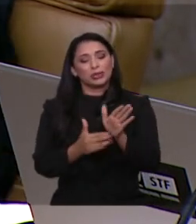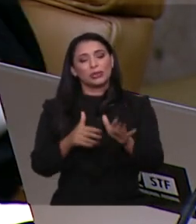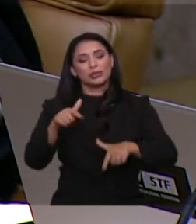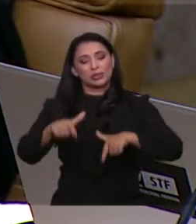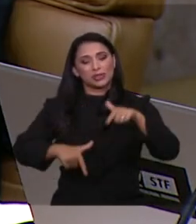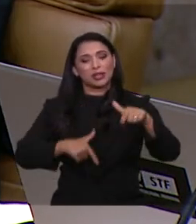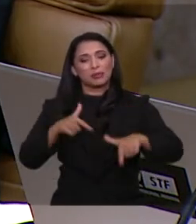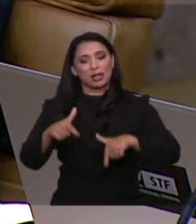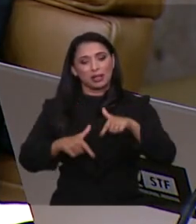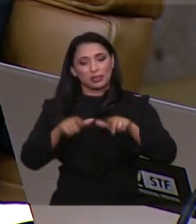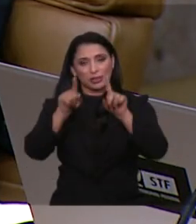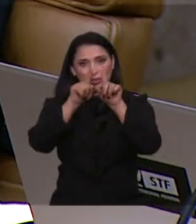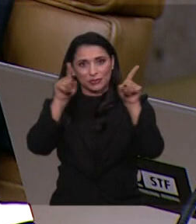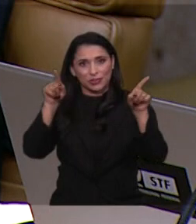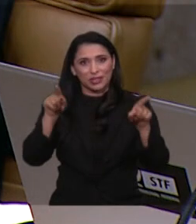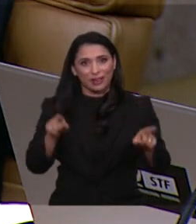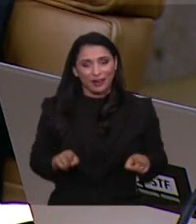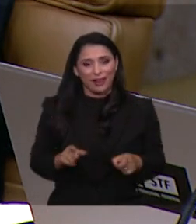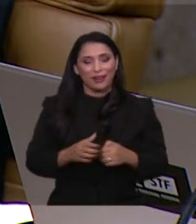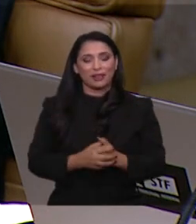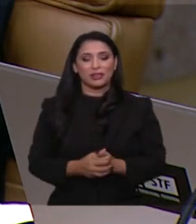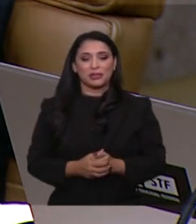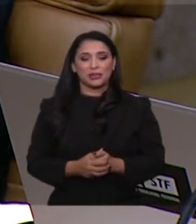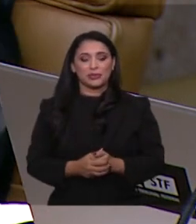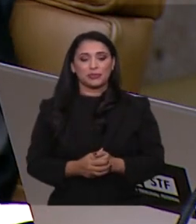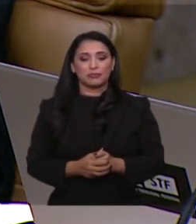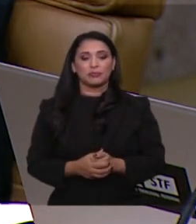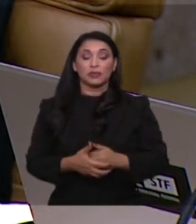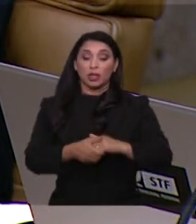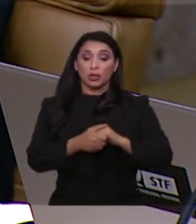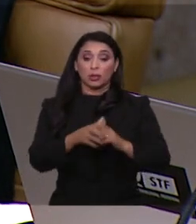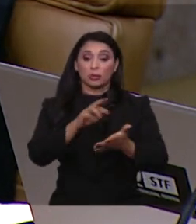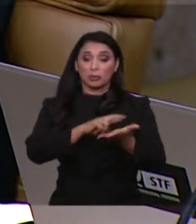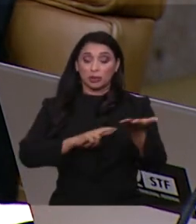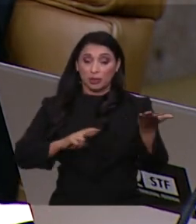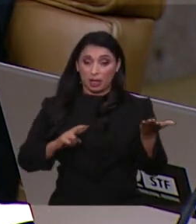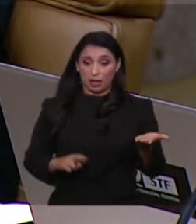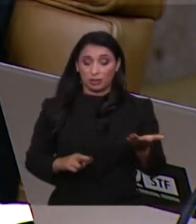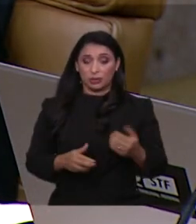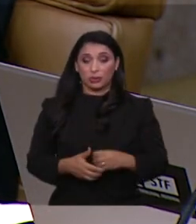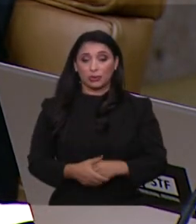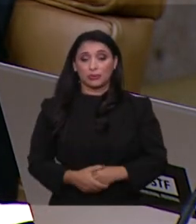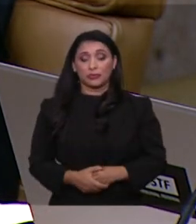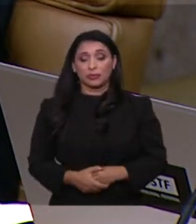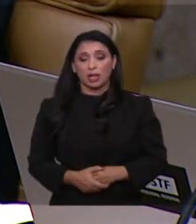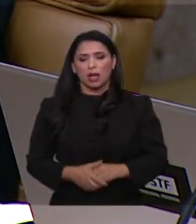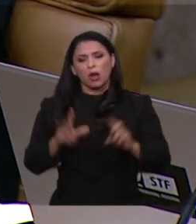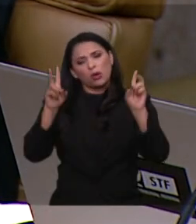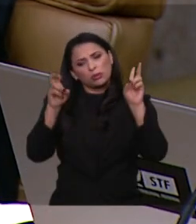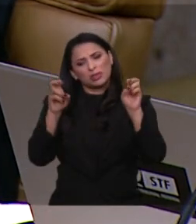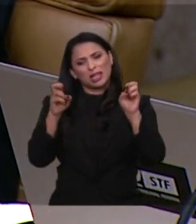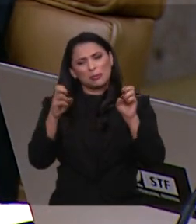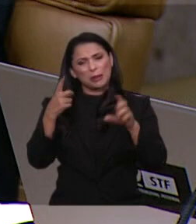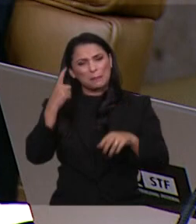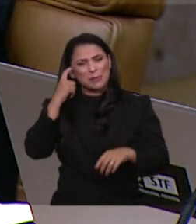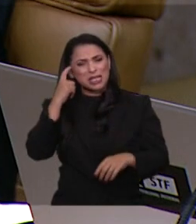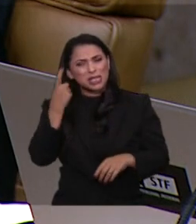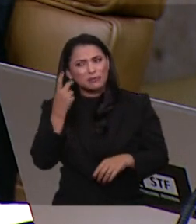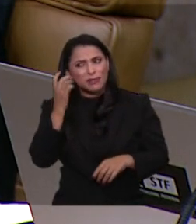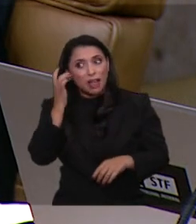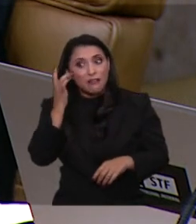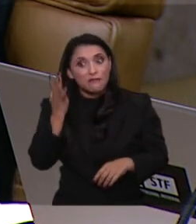Senhor presidente, como eu disse, eu cumprimento o ministro relator, que efetivamente trouxe um tema que poderia parecer fácil à primeira